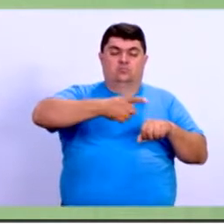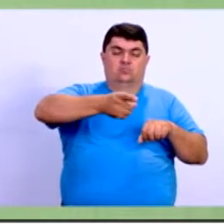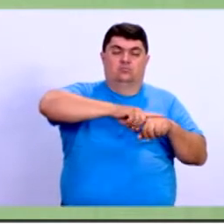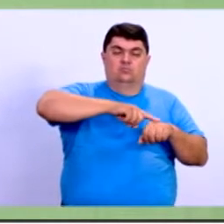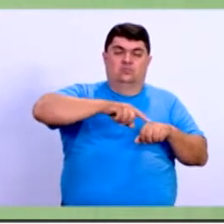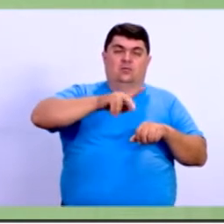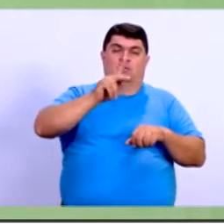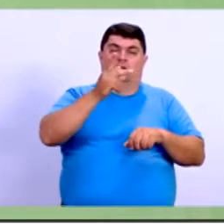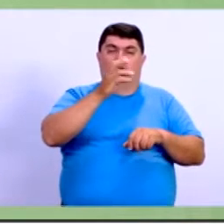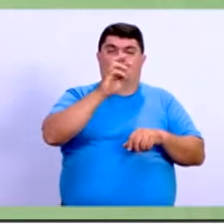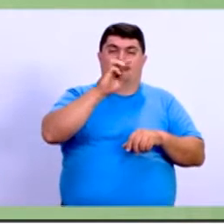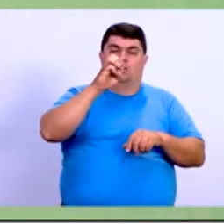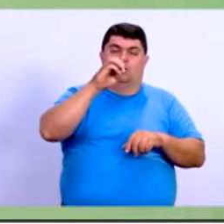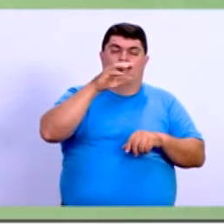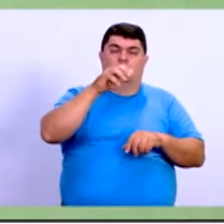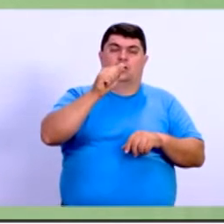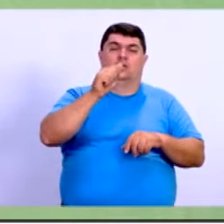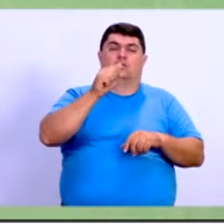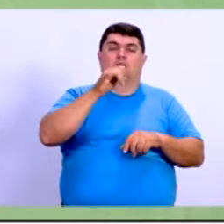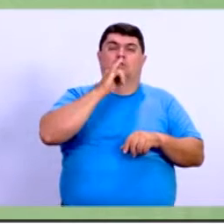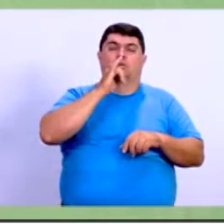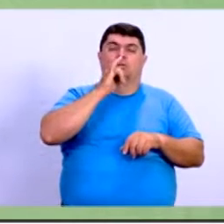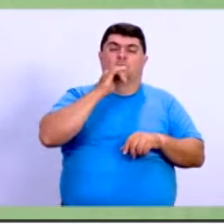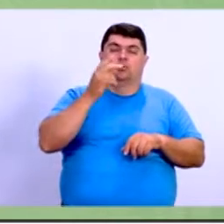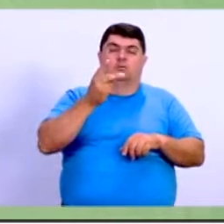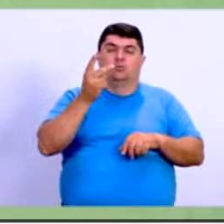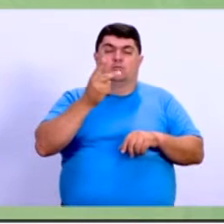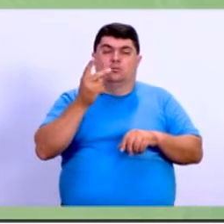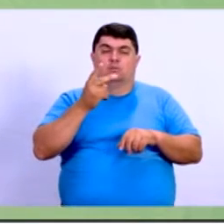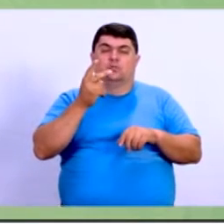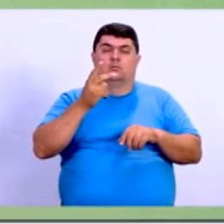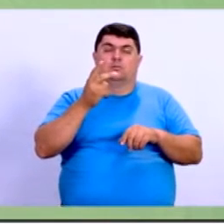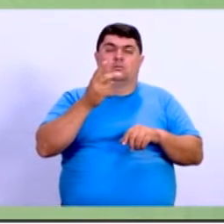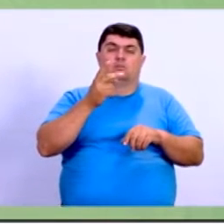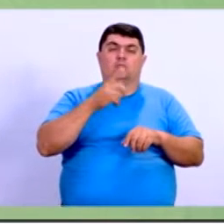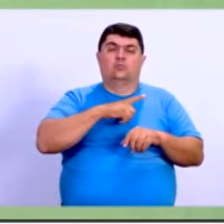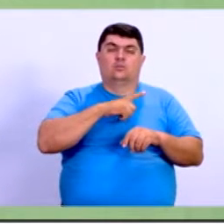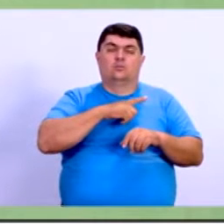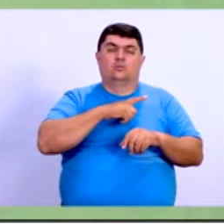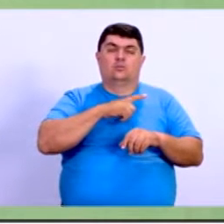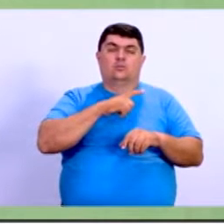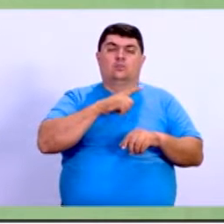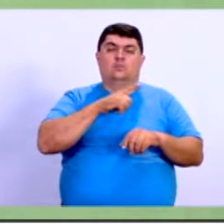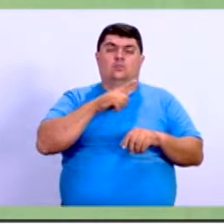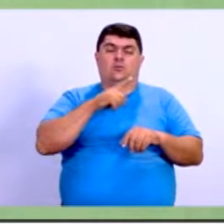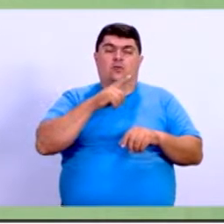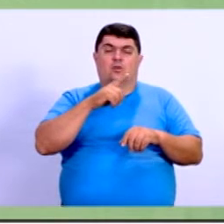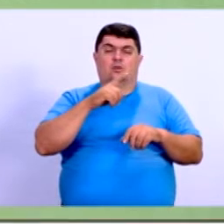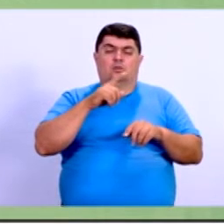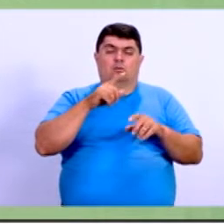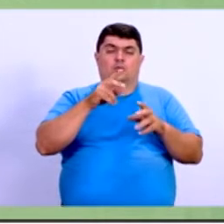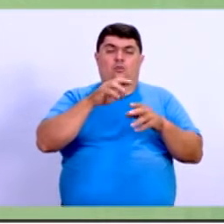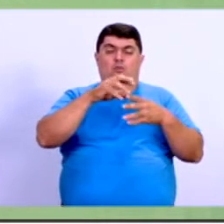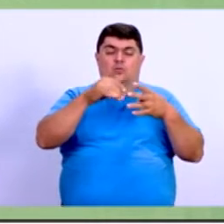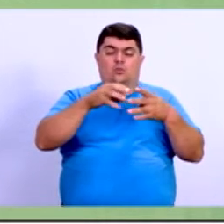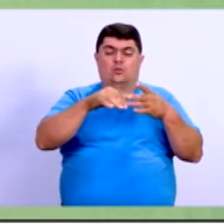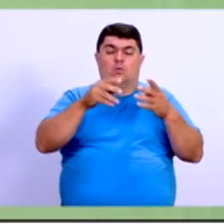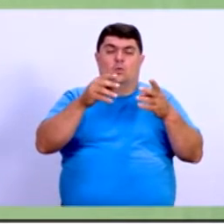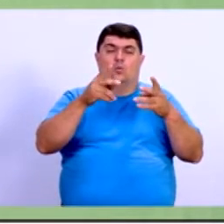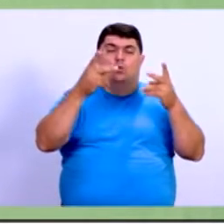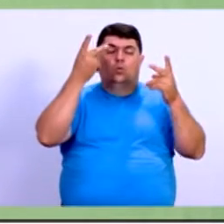Quando duas ou mais classes possuem atributos em comum, mas outros atributos